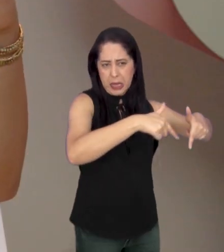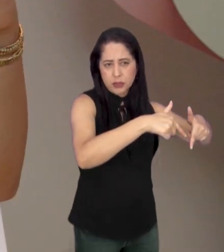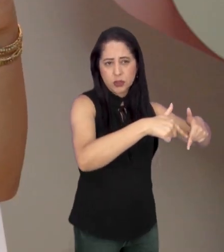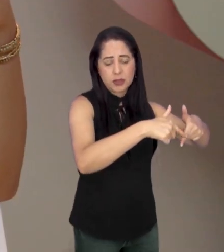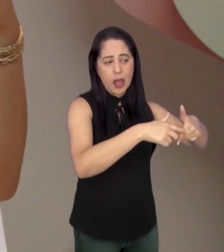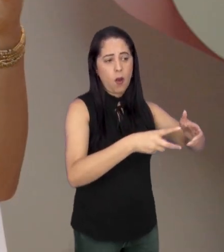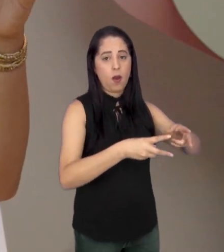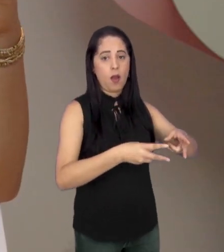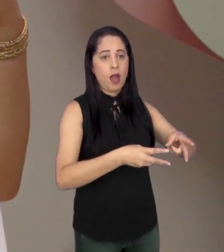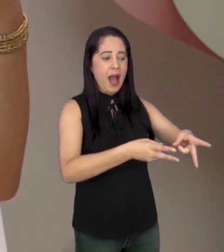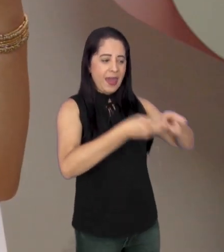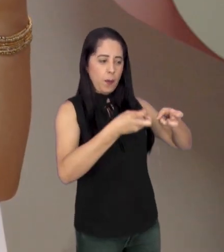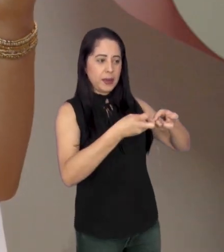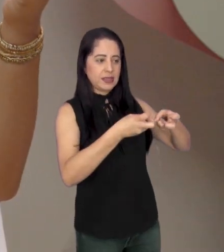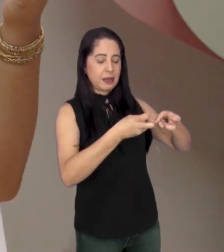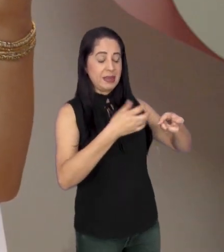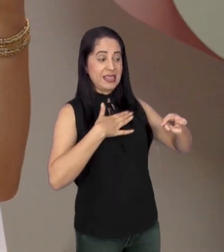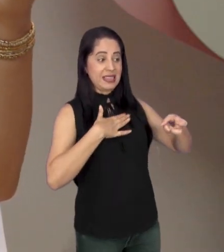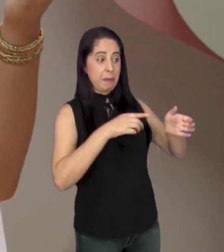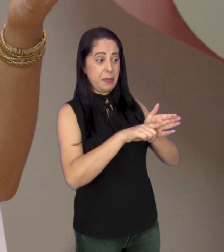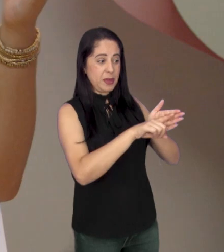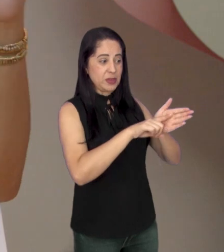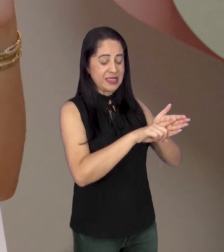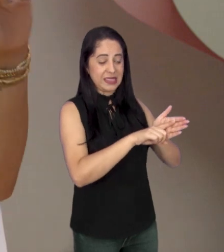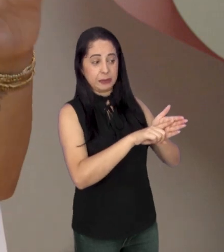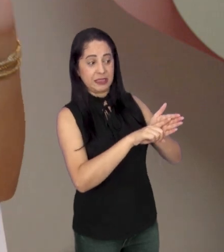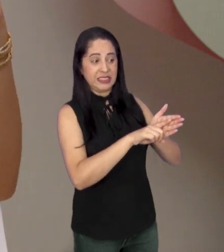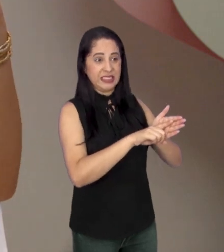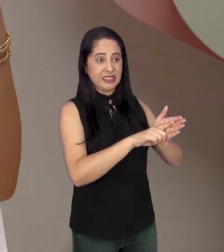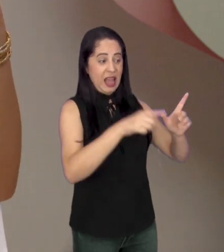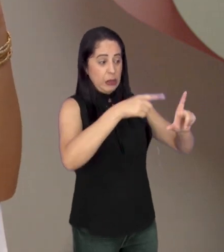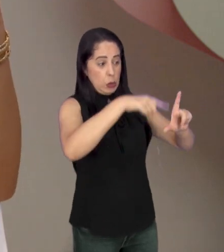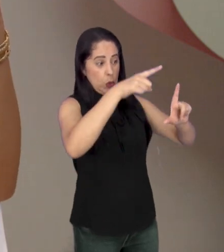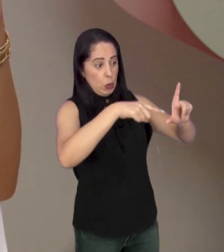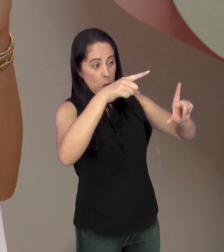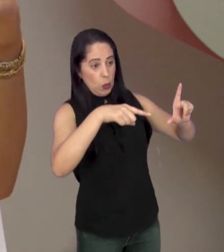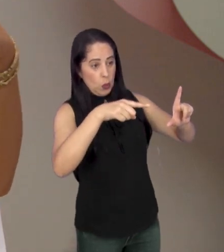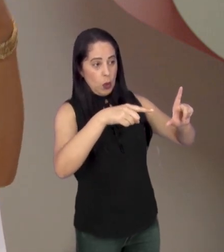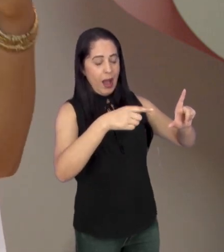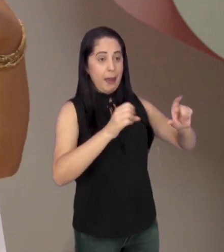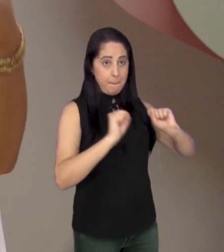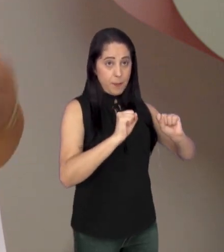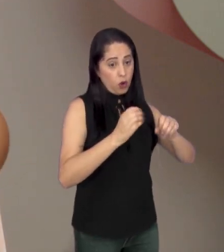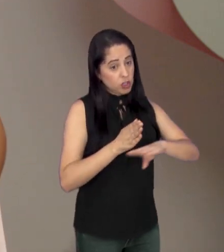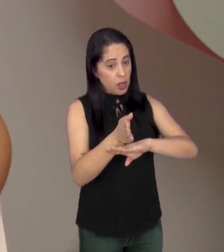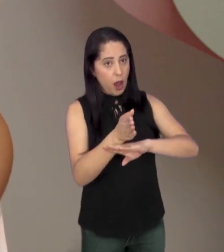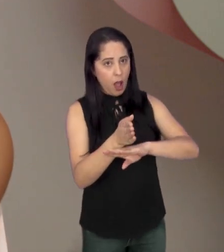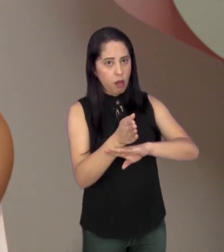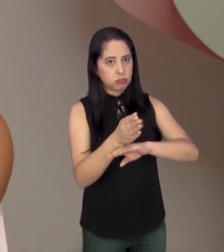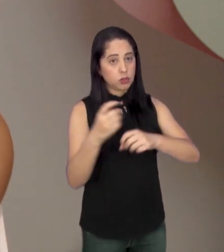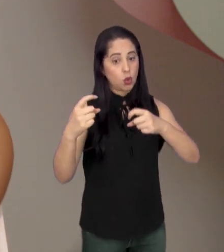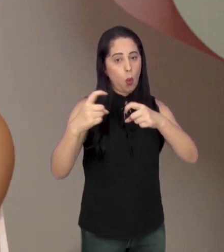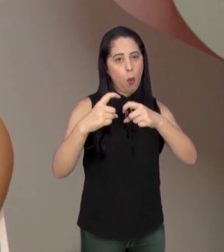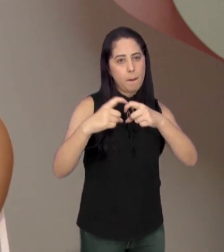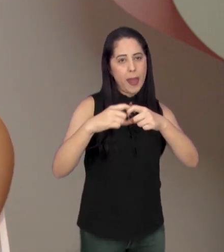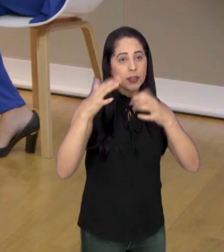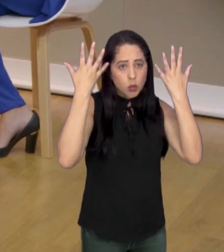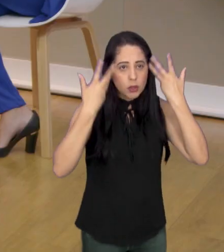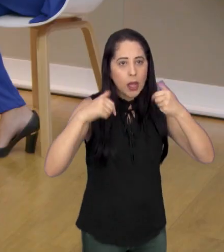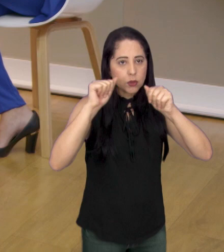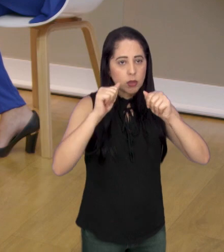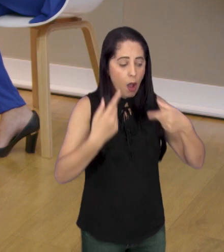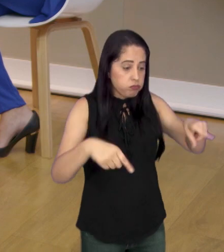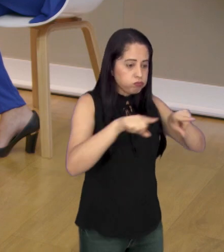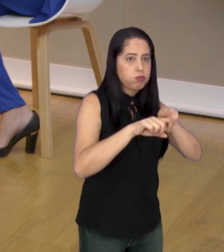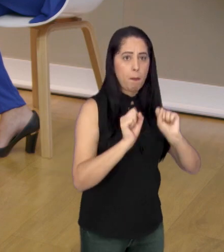estão alterados, os exames clínicos, vale a pena, então, procurar um naturopata para equilibrar? Sim, se a gente já